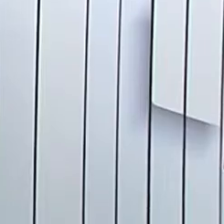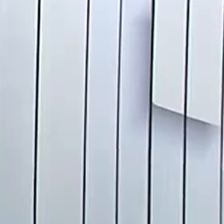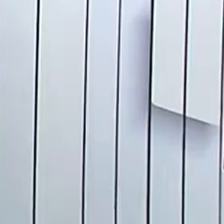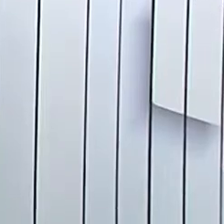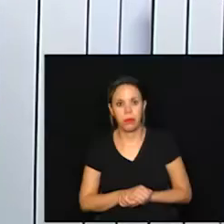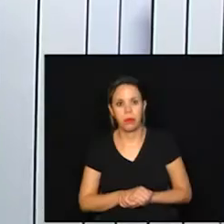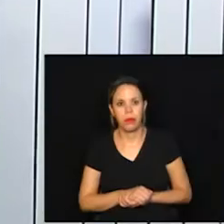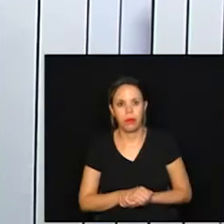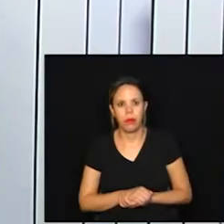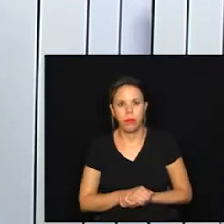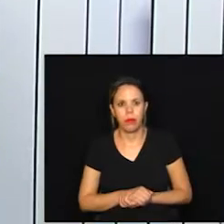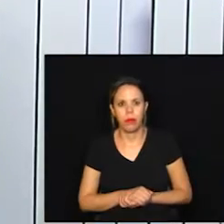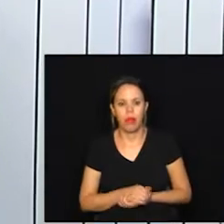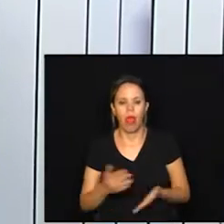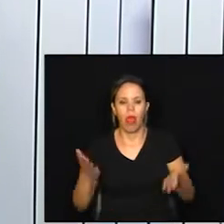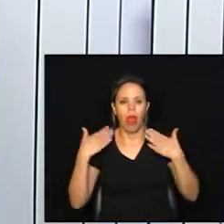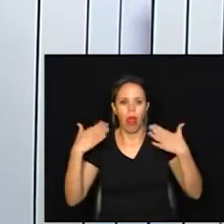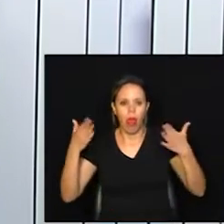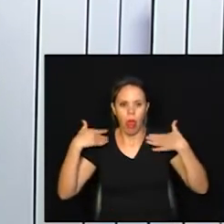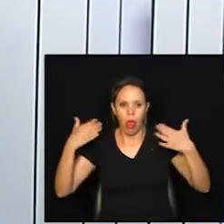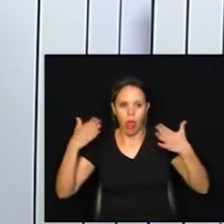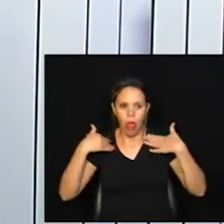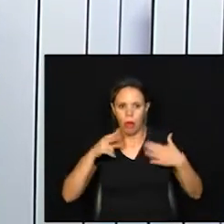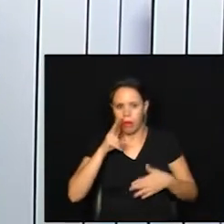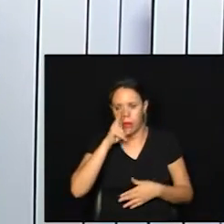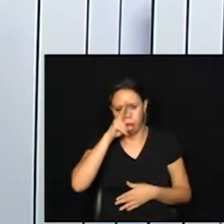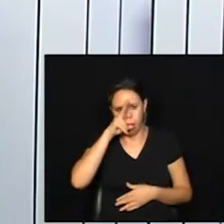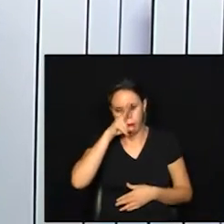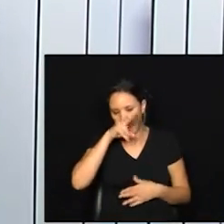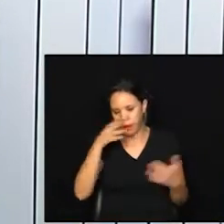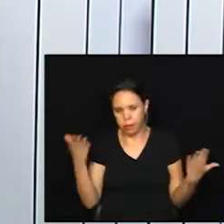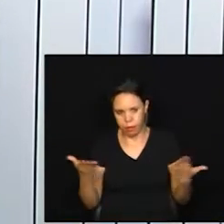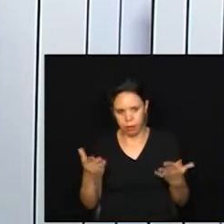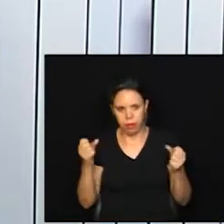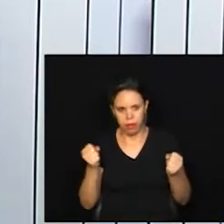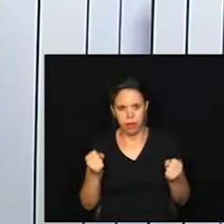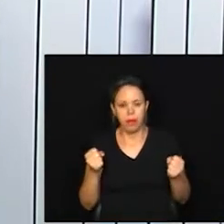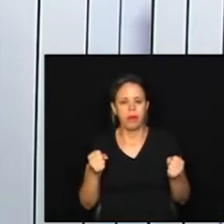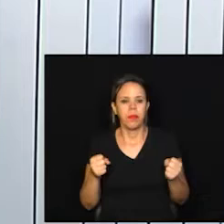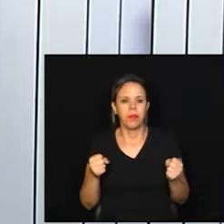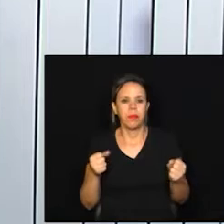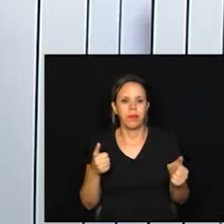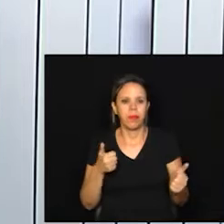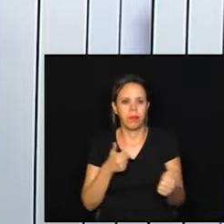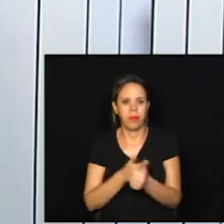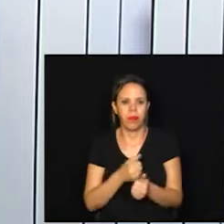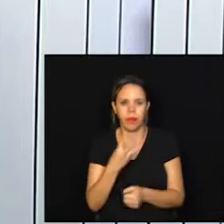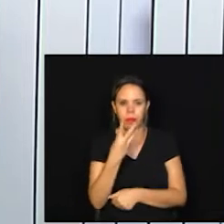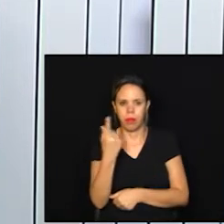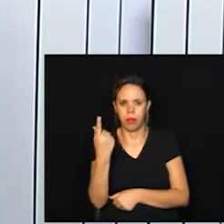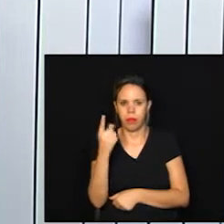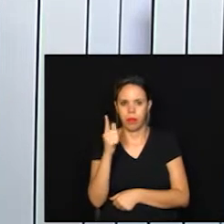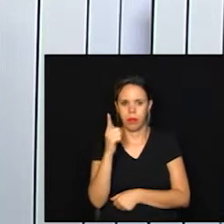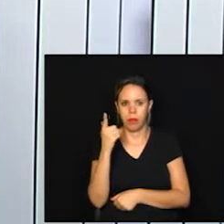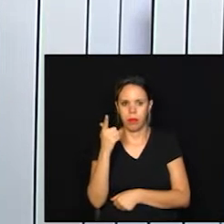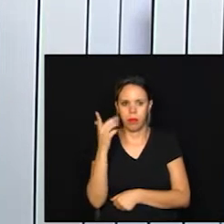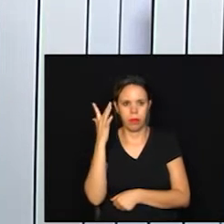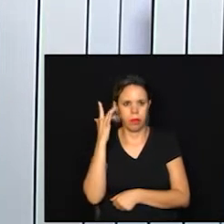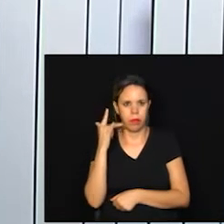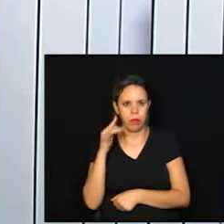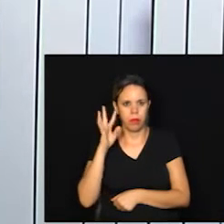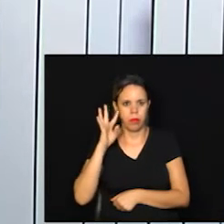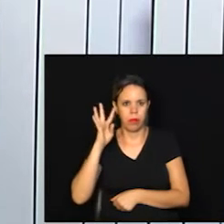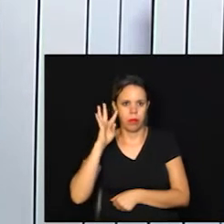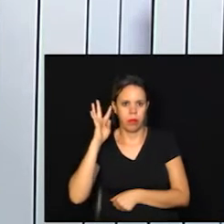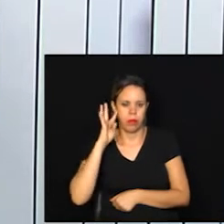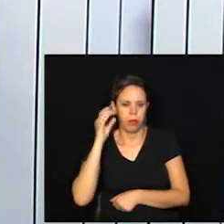Semana começando, né, com um calor muito forte, hoje podendo chegar aos 31 graus e para amanhã,